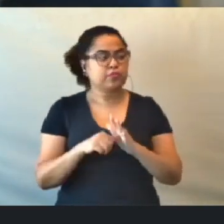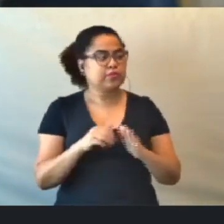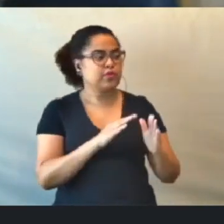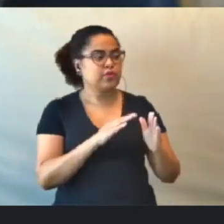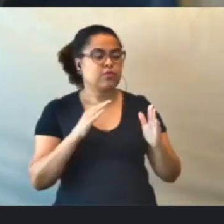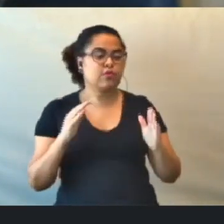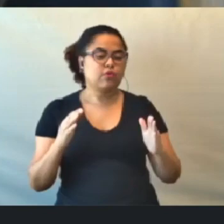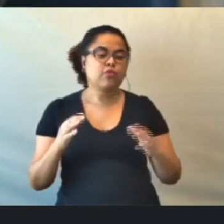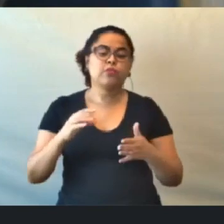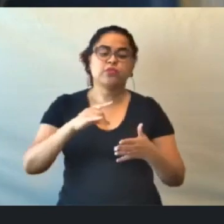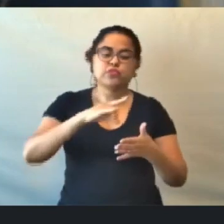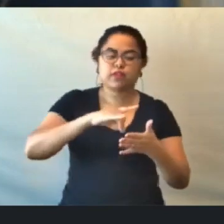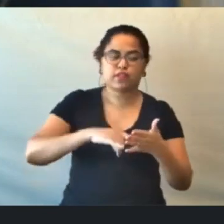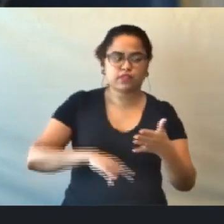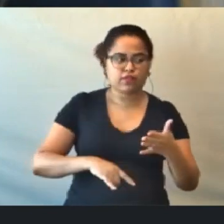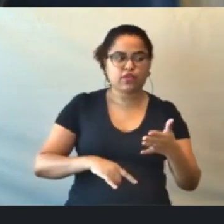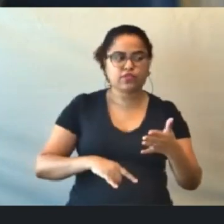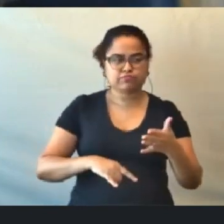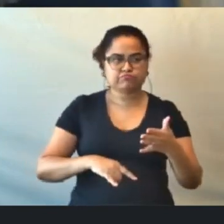e